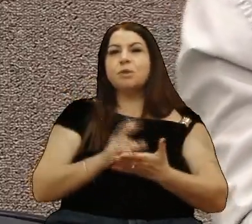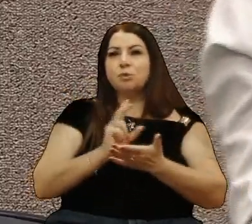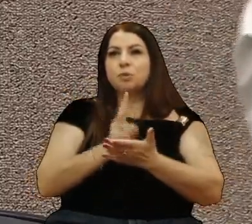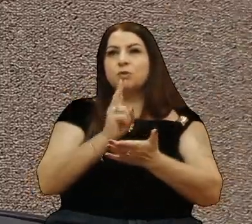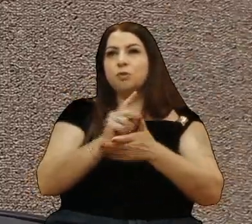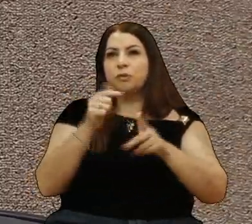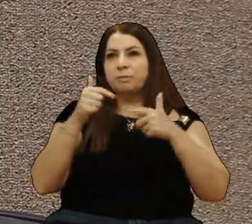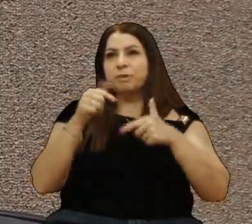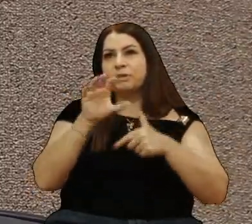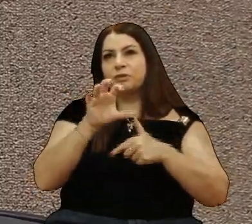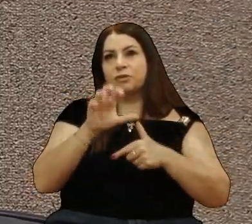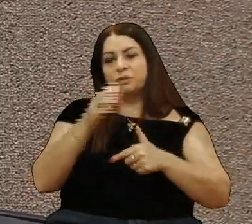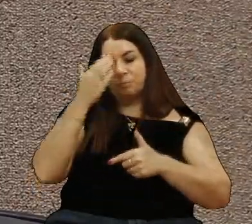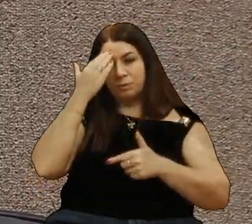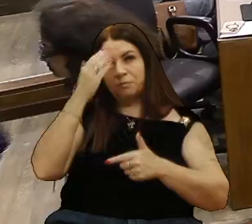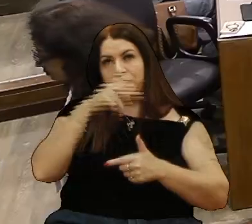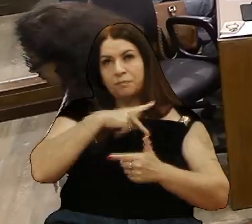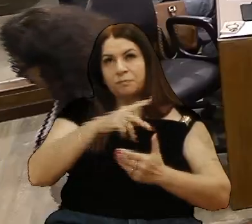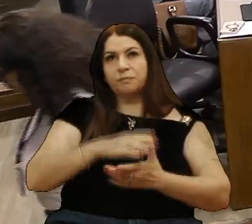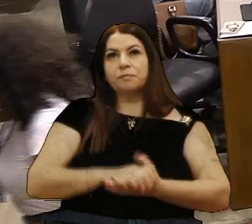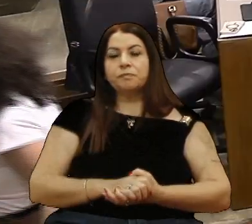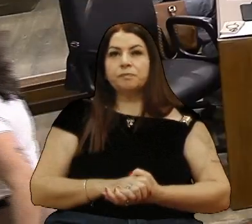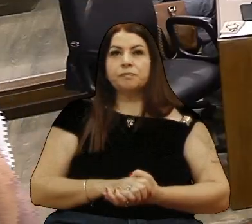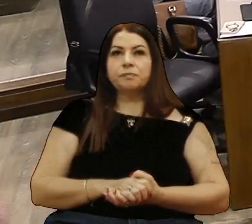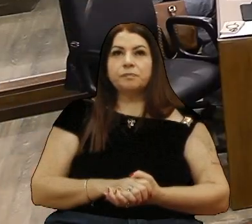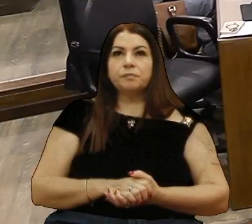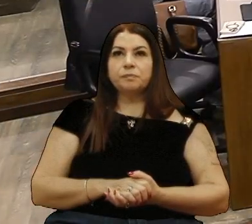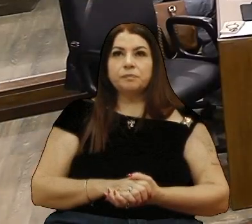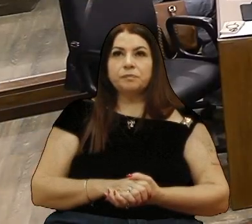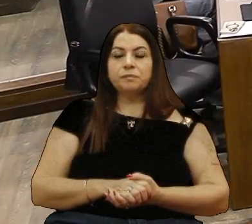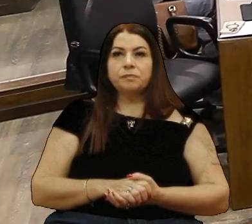continue trabalhando dessa forma. Obrigado, senhor presidente.